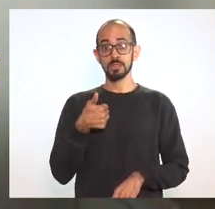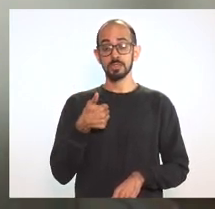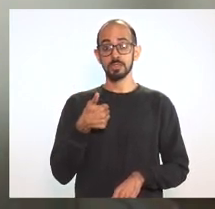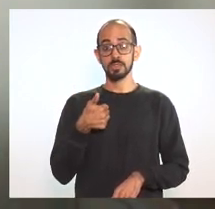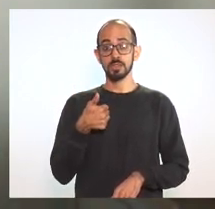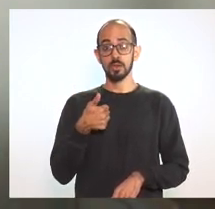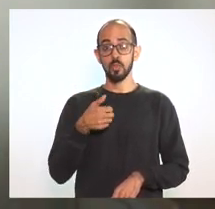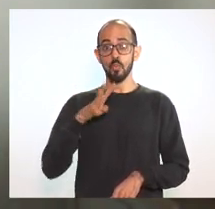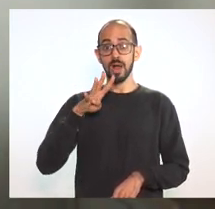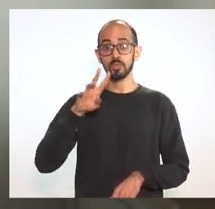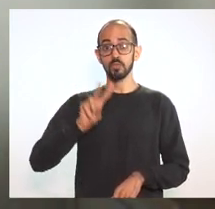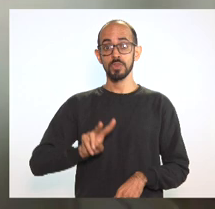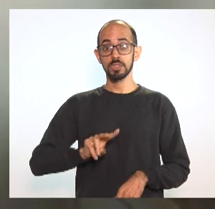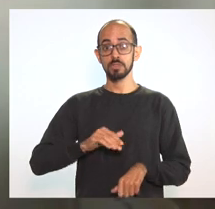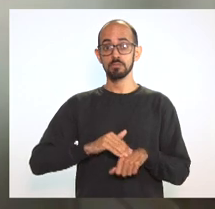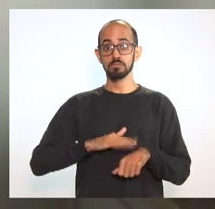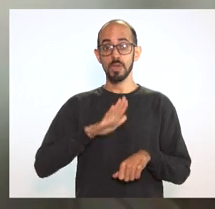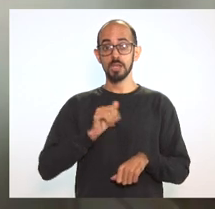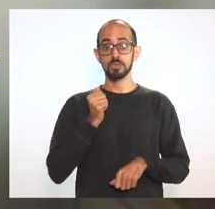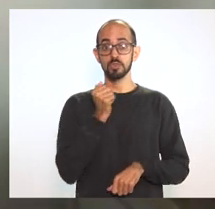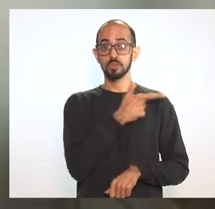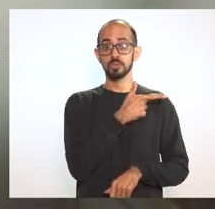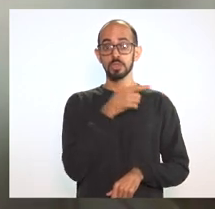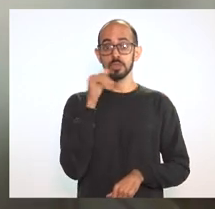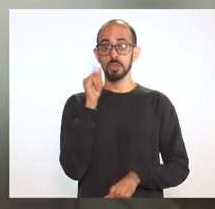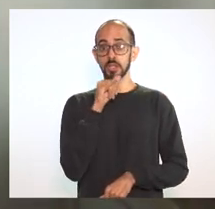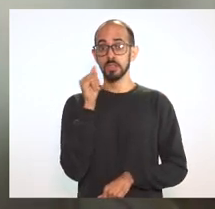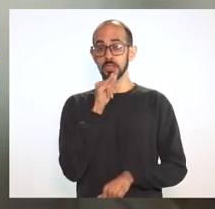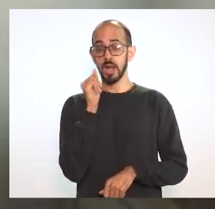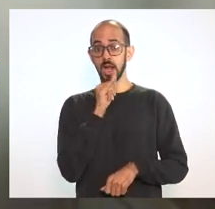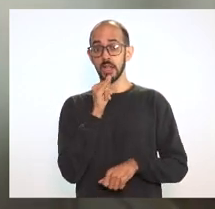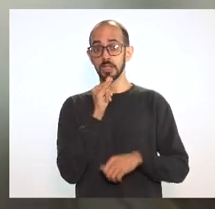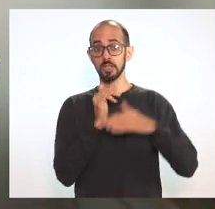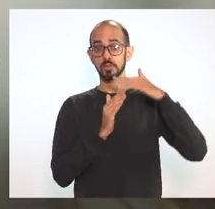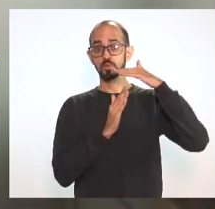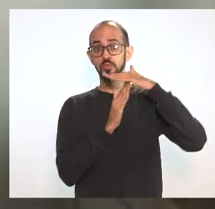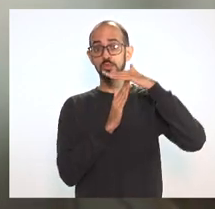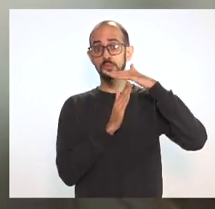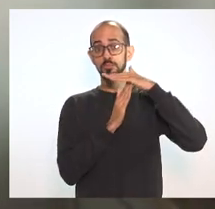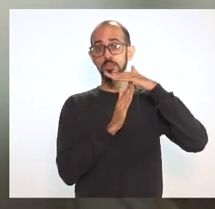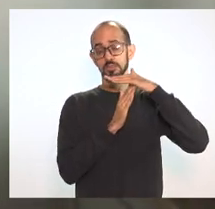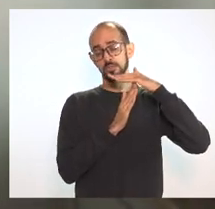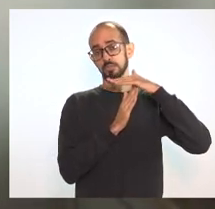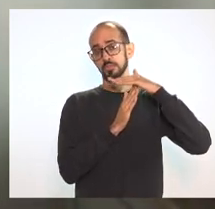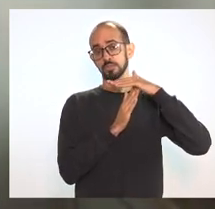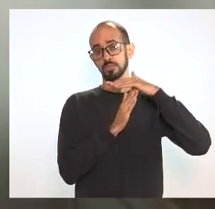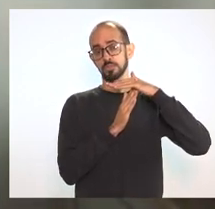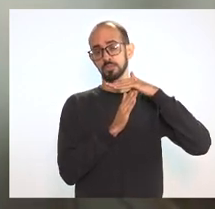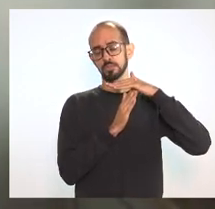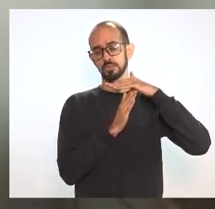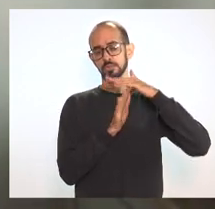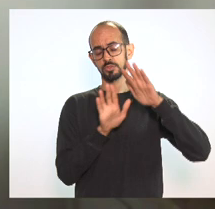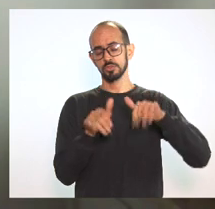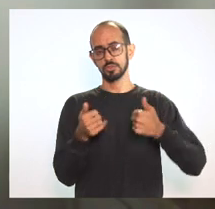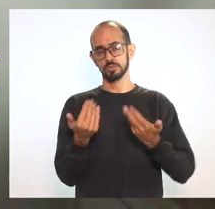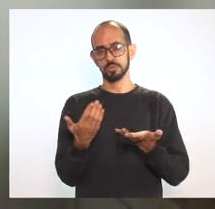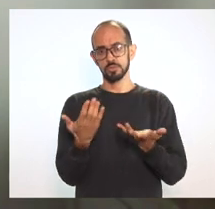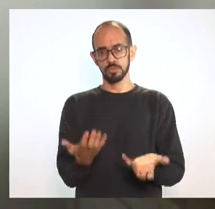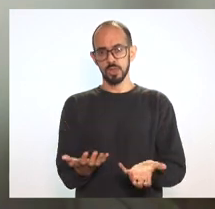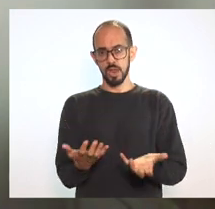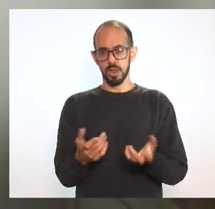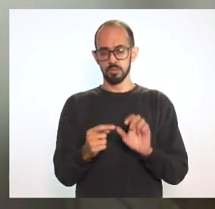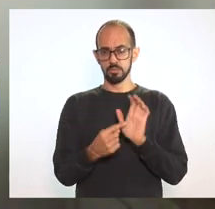4 vezes a mais do que morreu na Itália no pico da pandemia. Então, eu queria chamar a